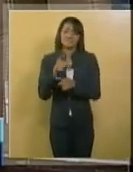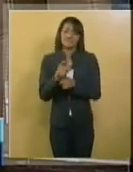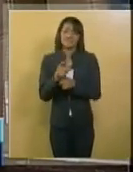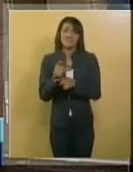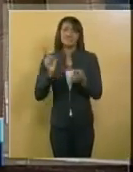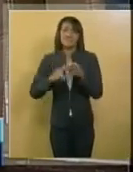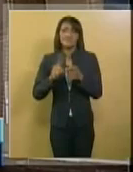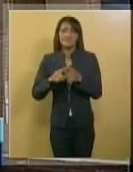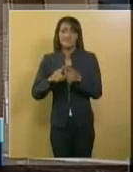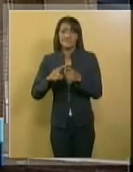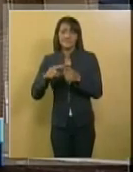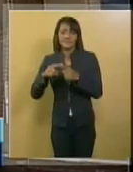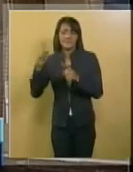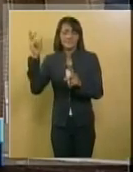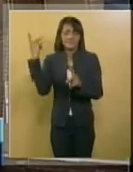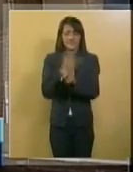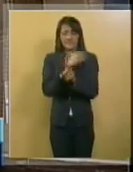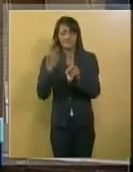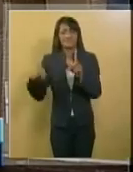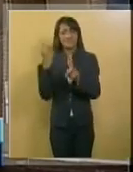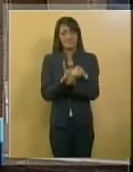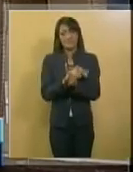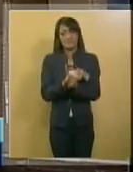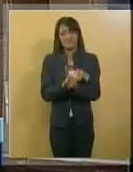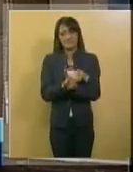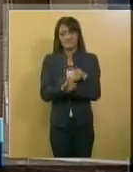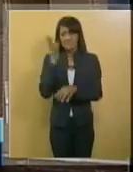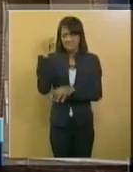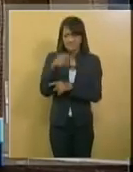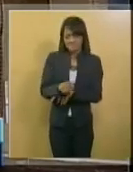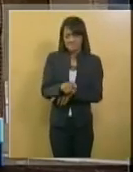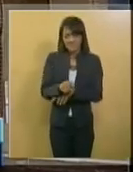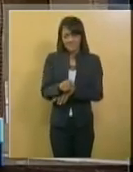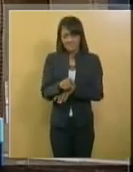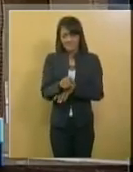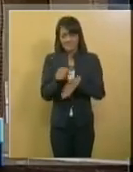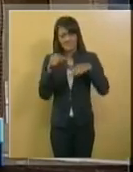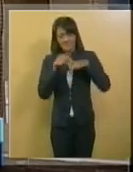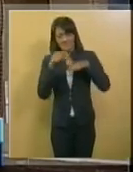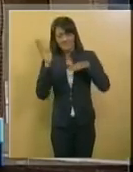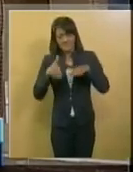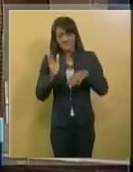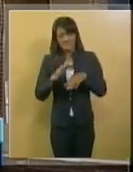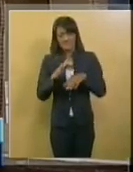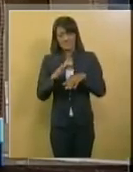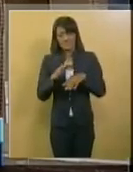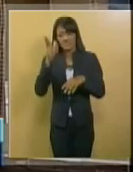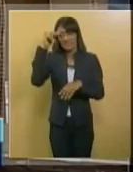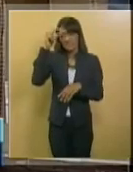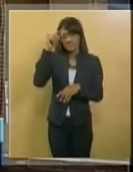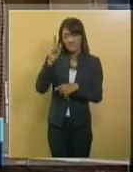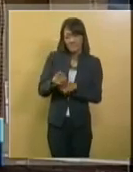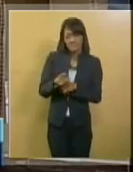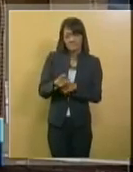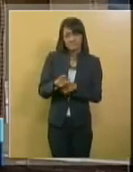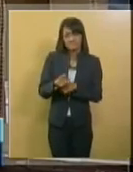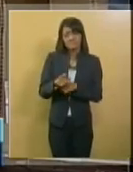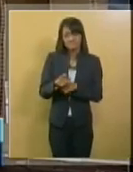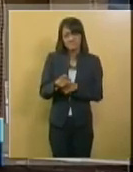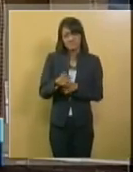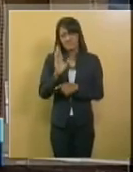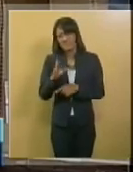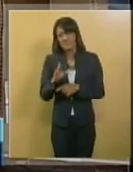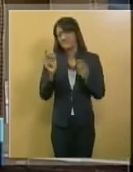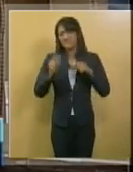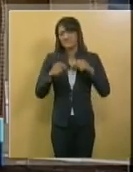apanhando e carregando peso excessivo. Os senhores sabiam que a capacidade de tração de um animal, de um equino, do asinino,